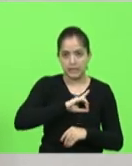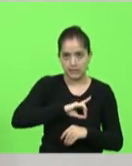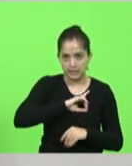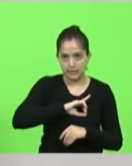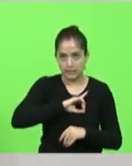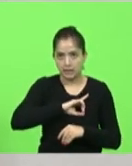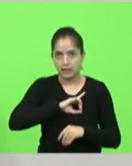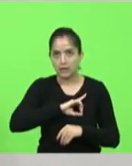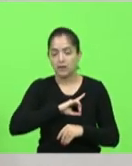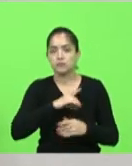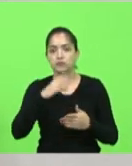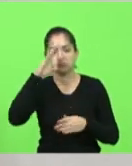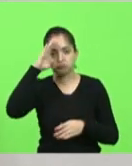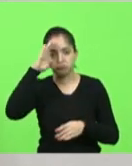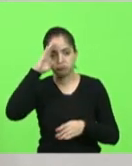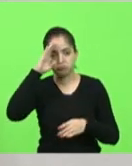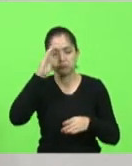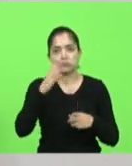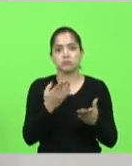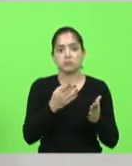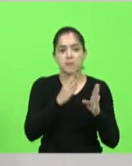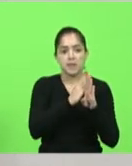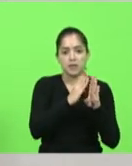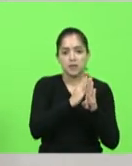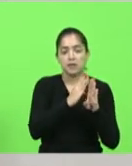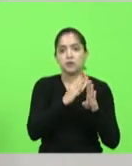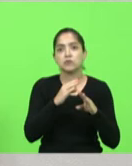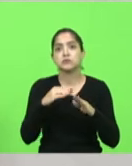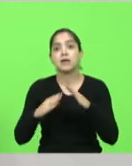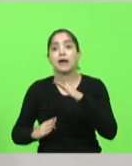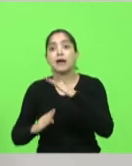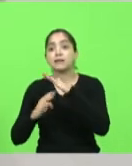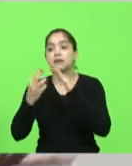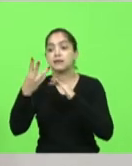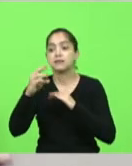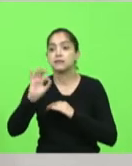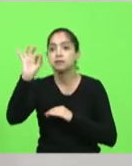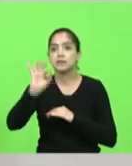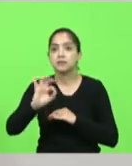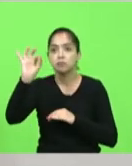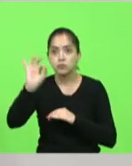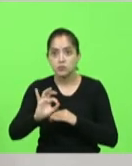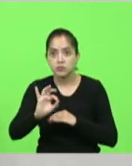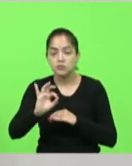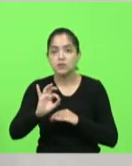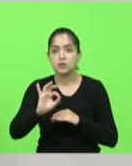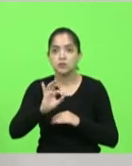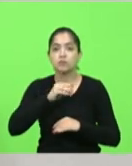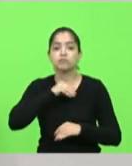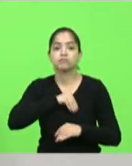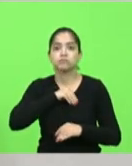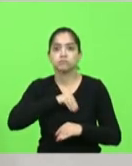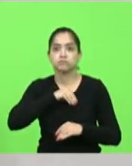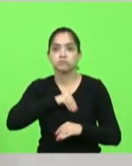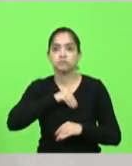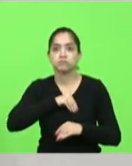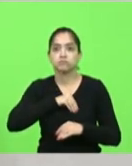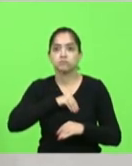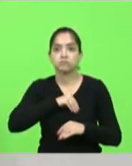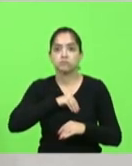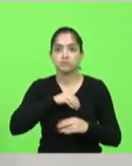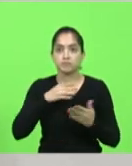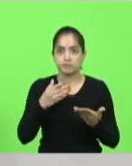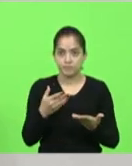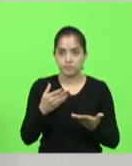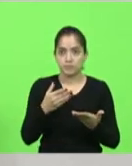salários melhores os peritos até trinta por cento e com piso salarial que vai ficar do nosso